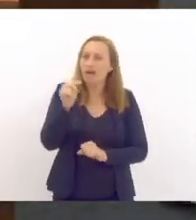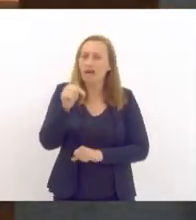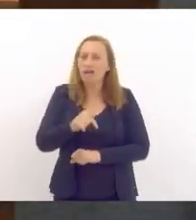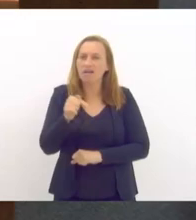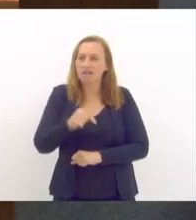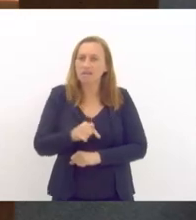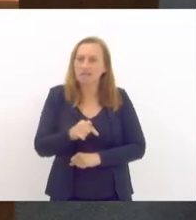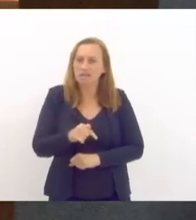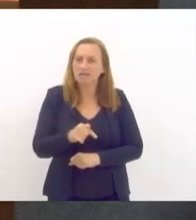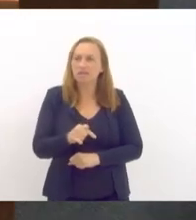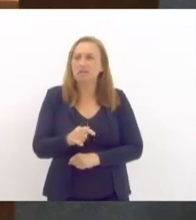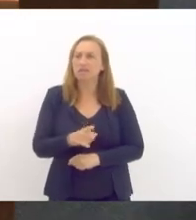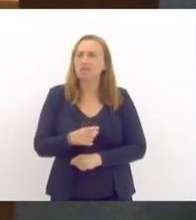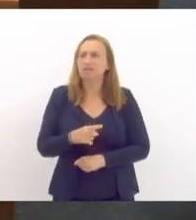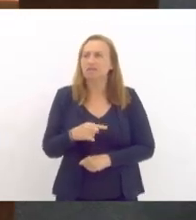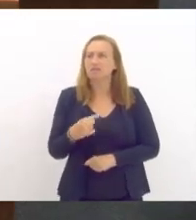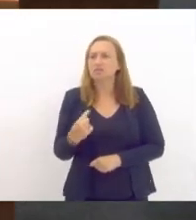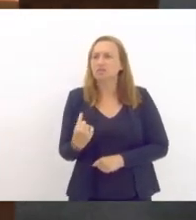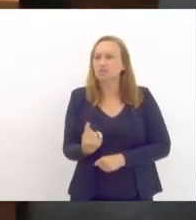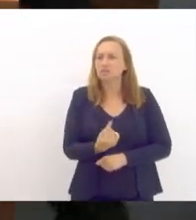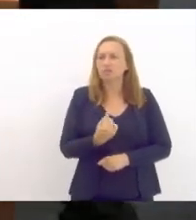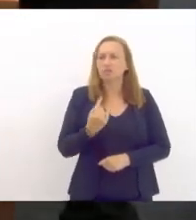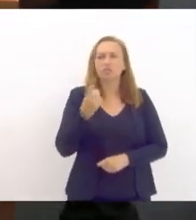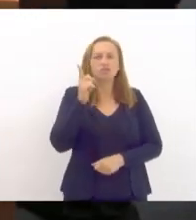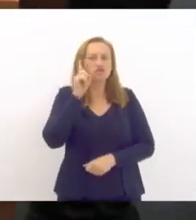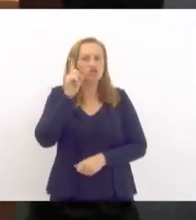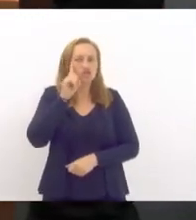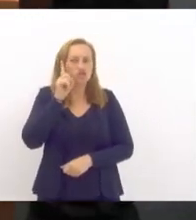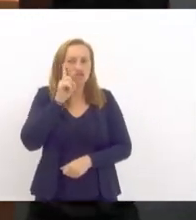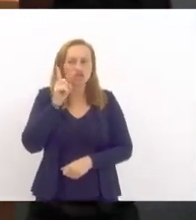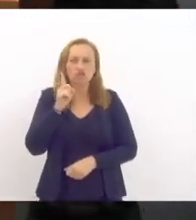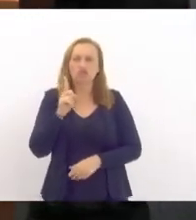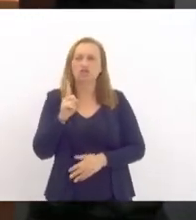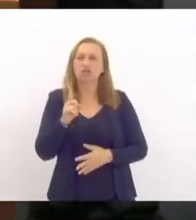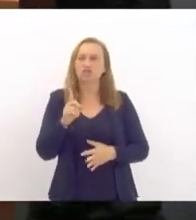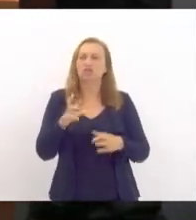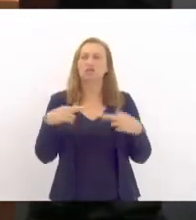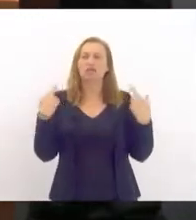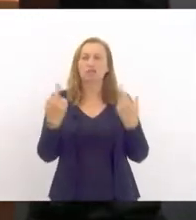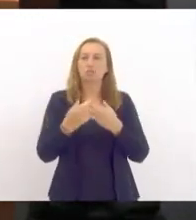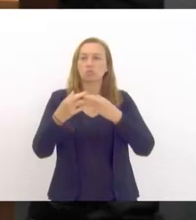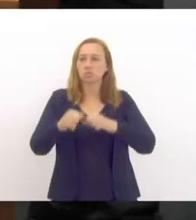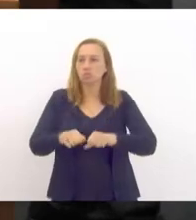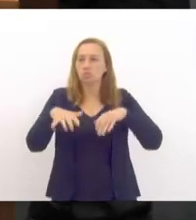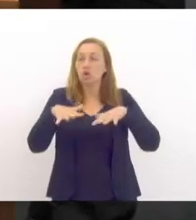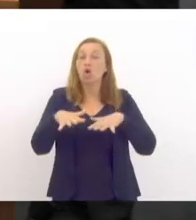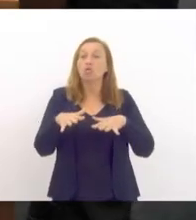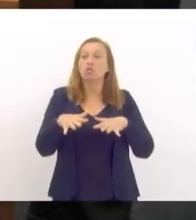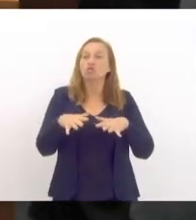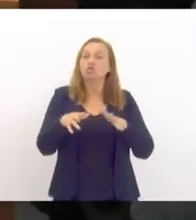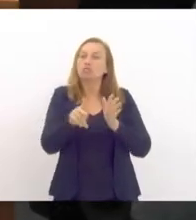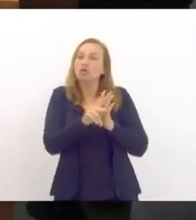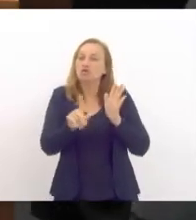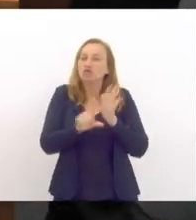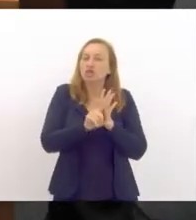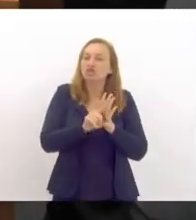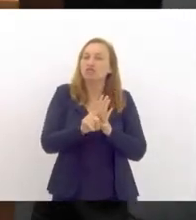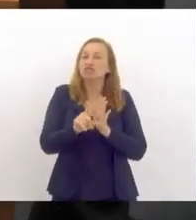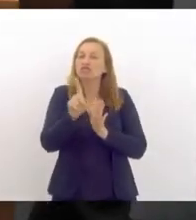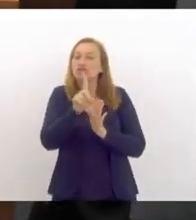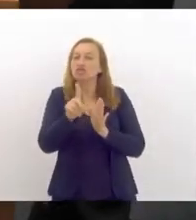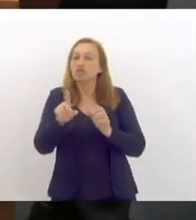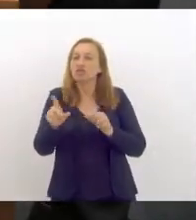na nossa no nosso dia a dia nas nossas sessões Ordinárias os projetos de lei com relação